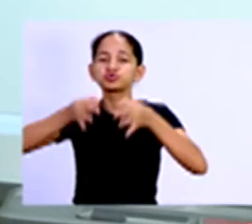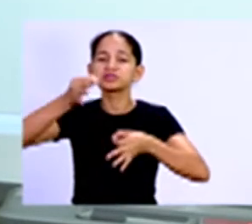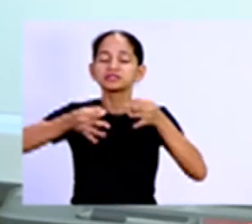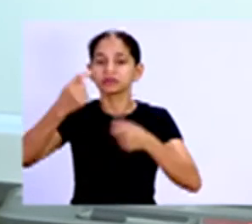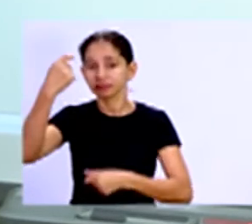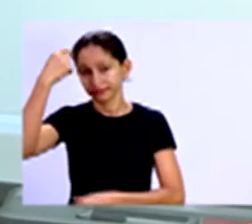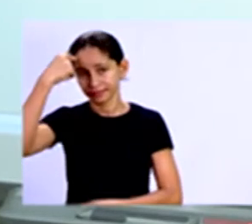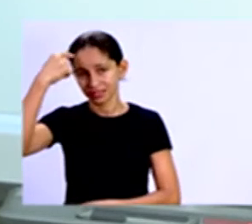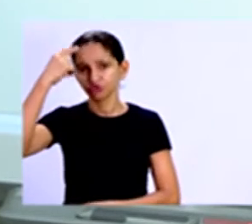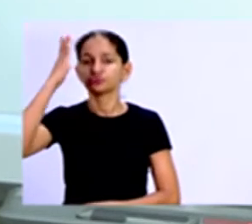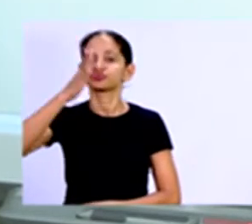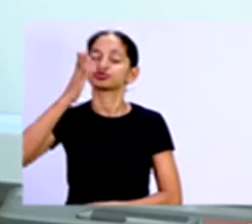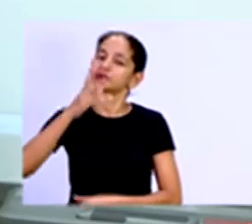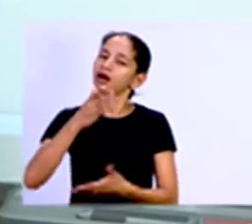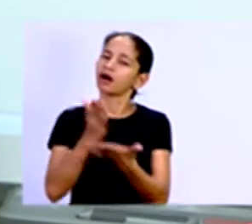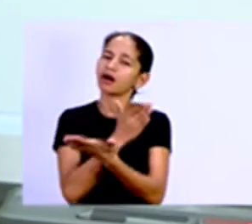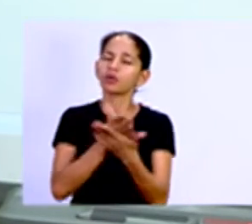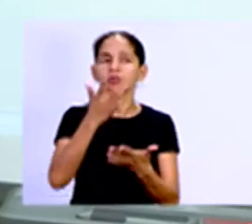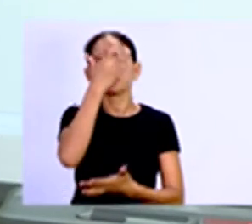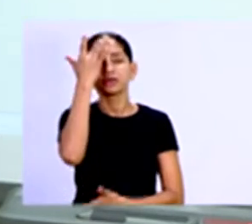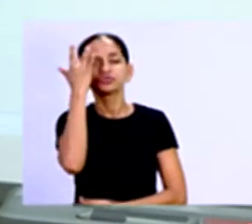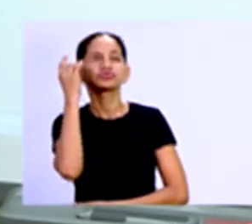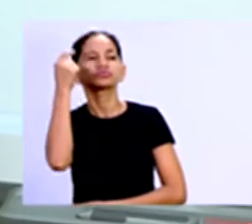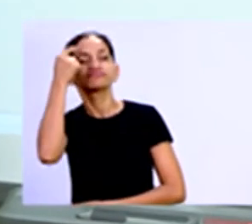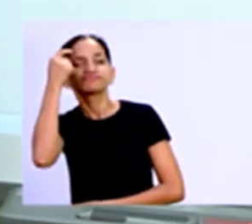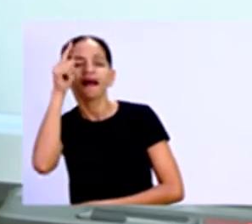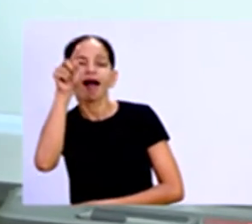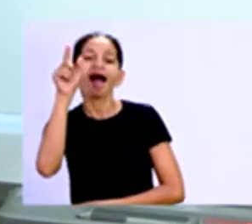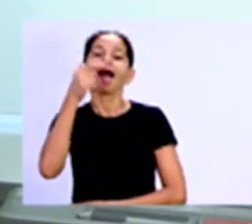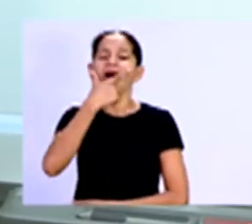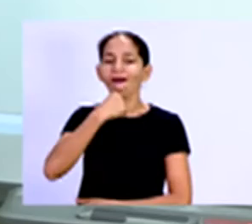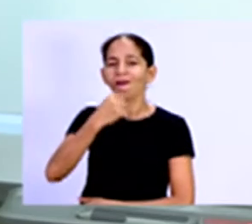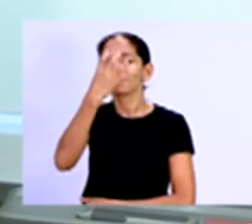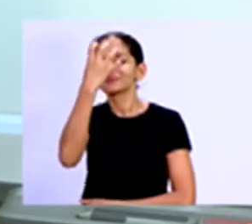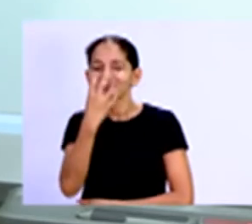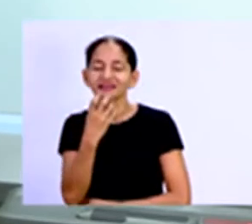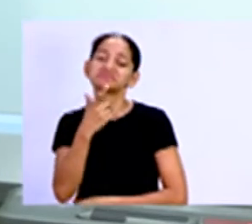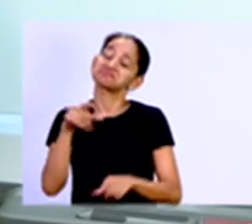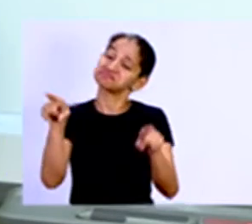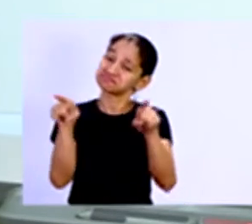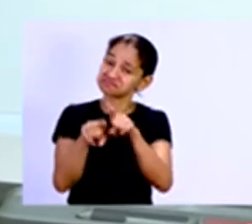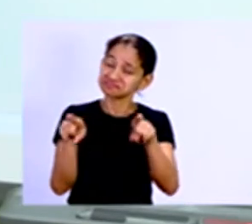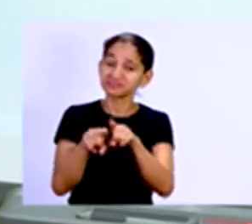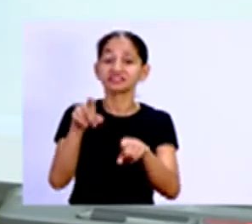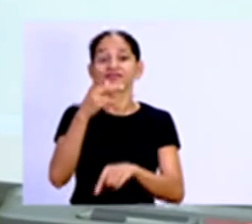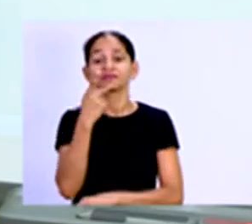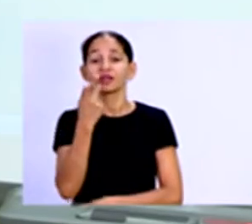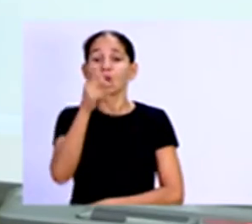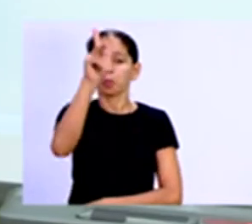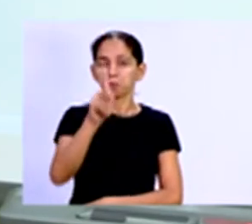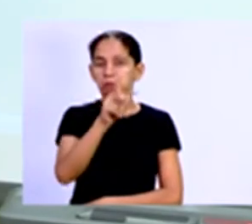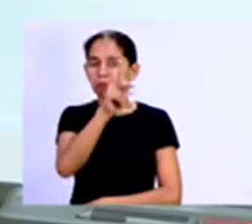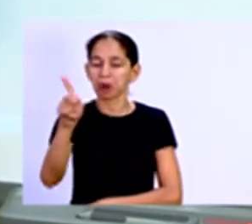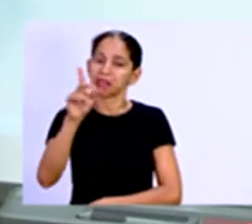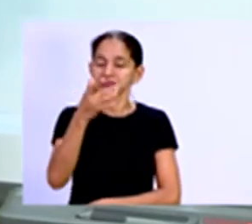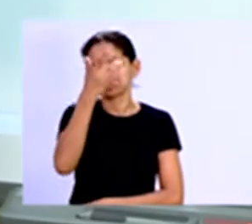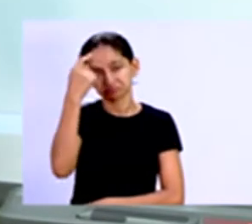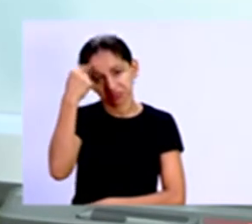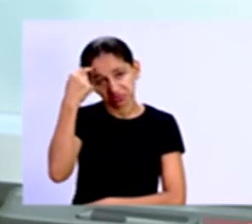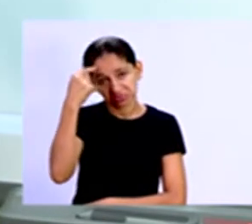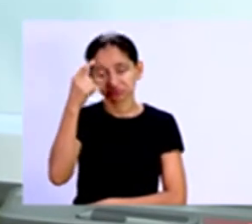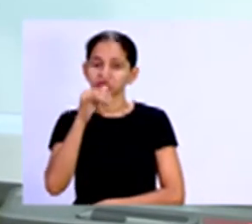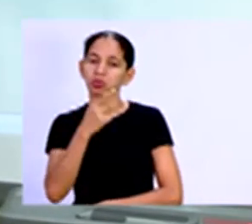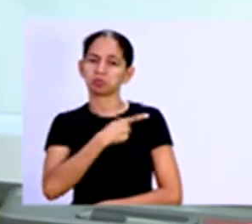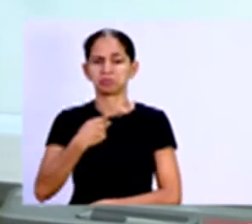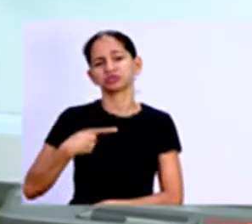logo já pensou em certas pessoas com certas características. Quando eu falei também do papel de padre, também veio na sua cabeça, ou do